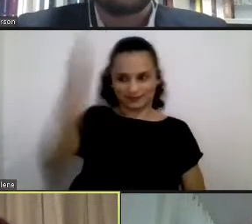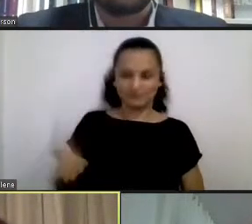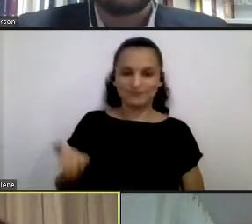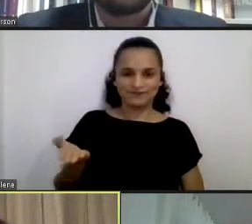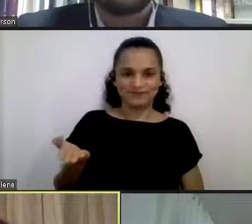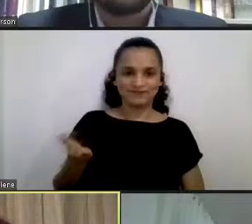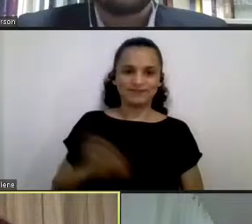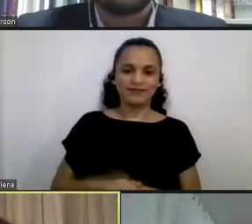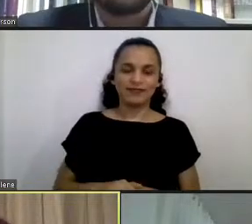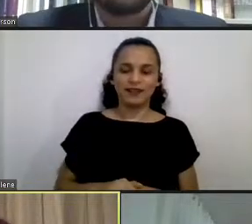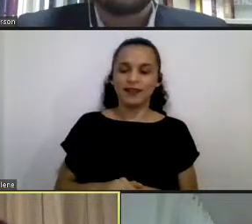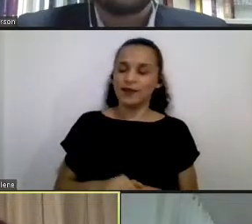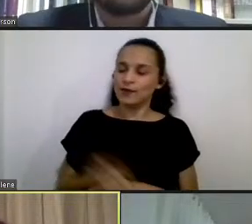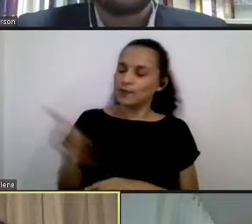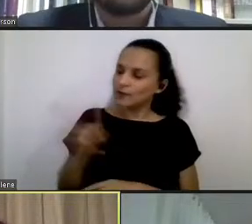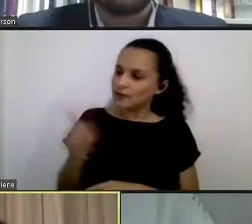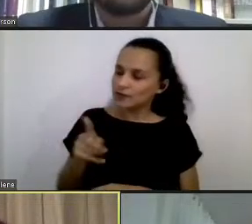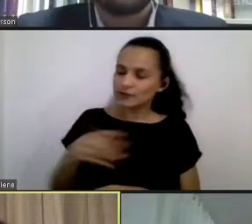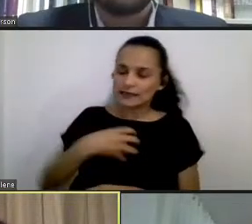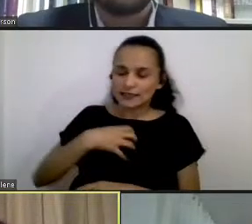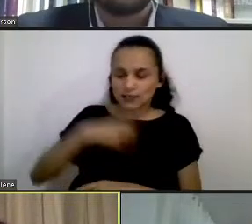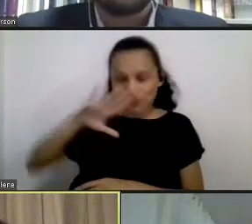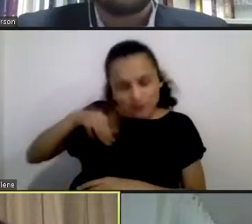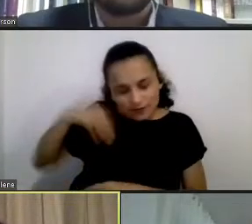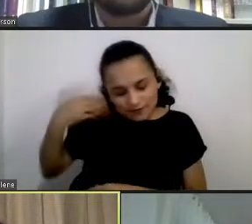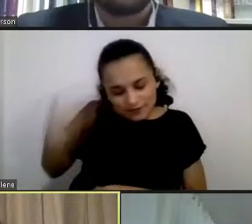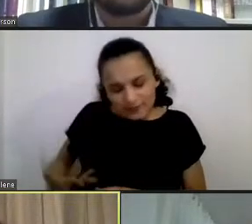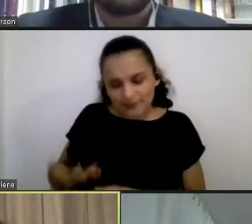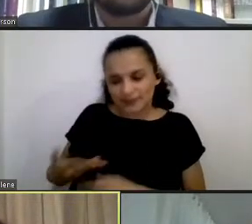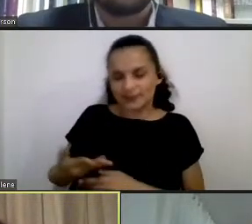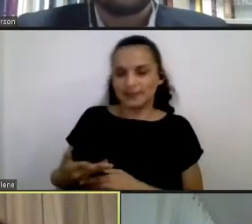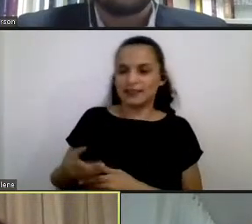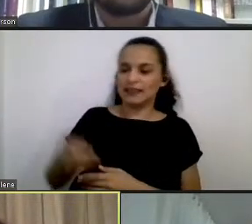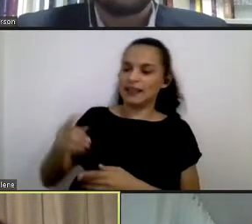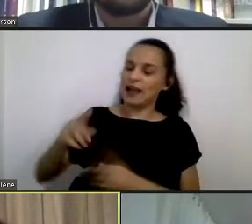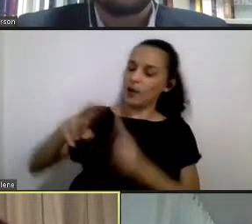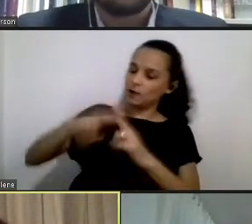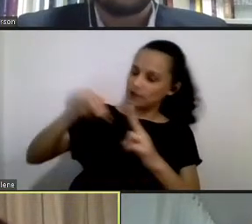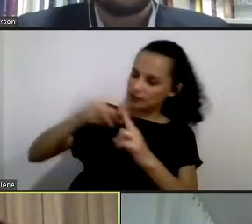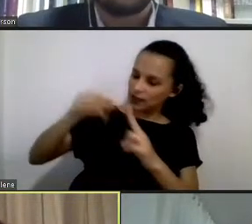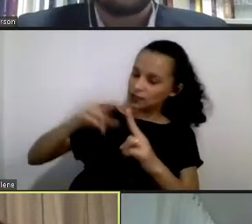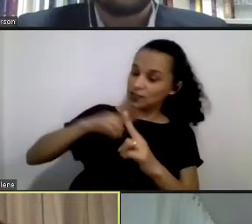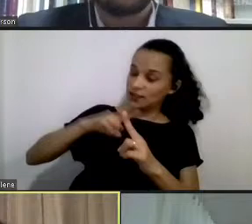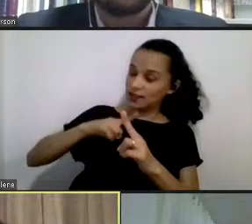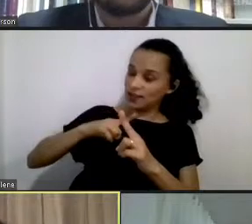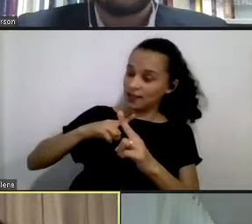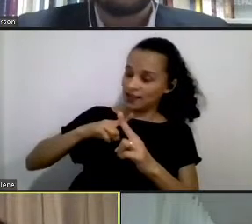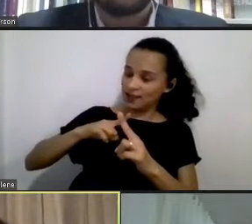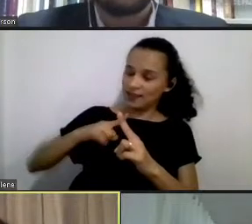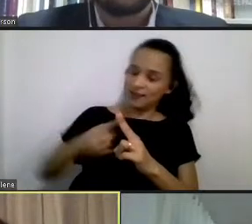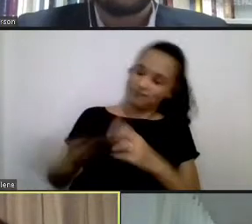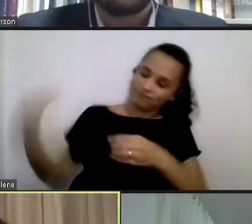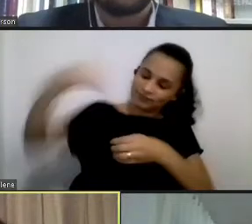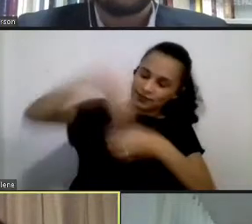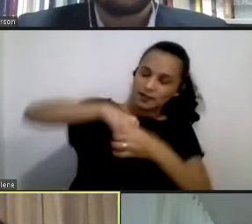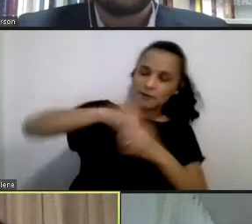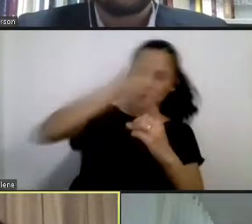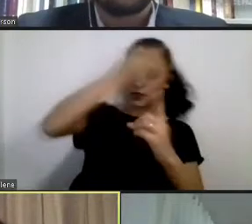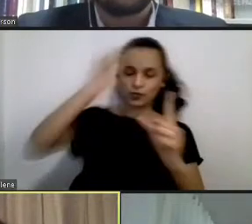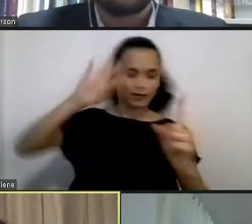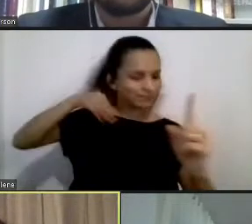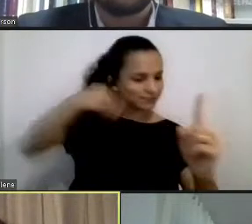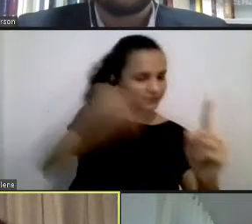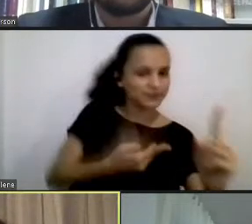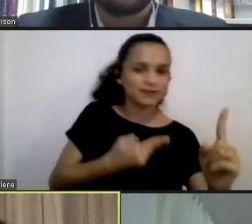Professor, é uma grande honra para a Universidade de Brasília ter o senhor no hall de homenageados com o título de